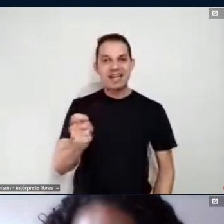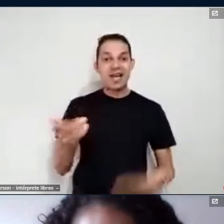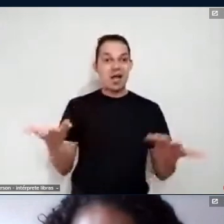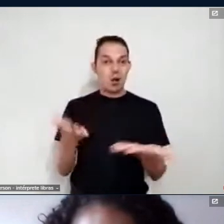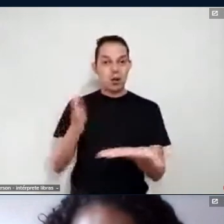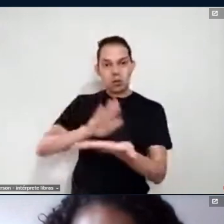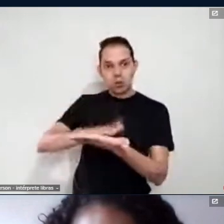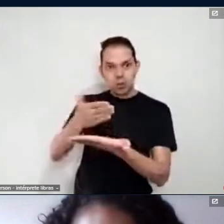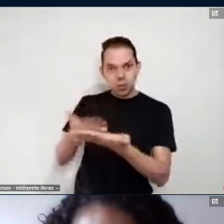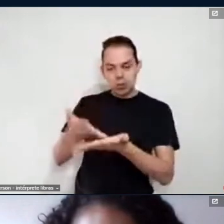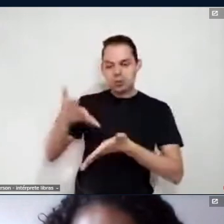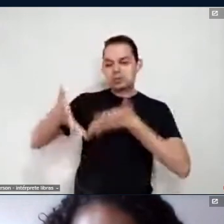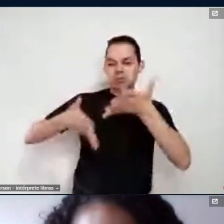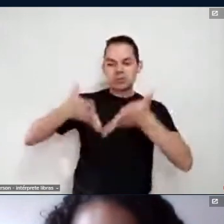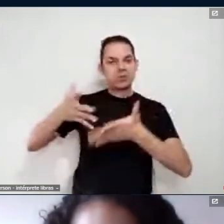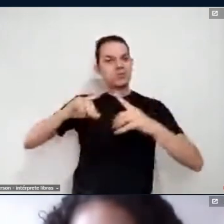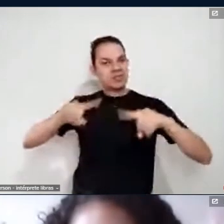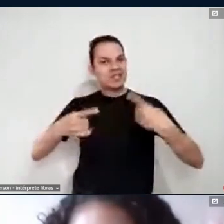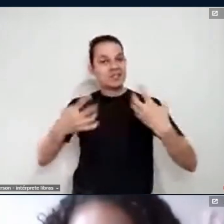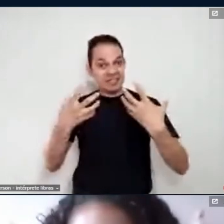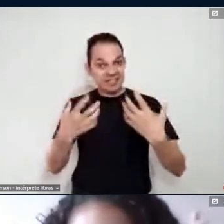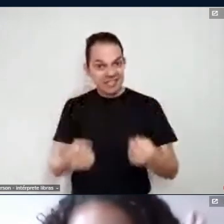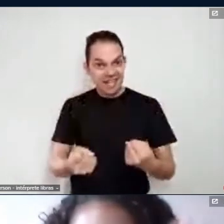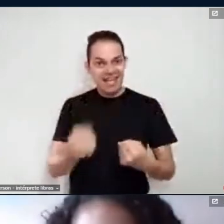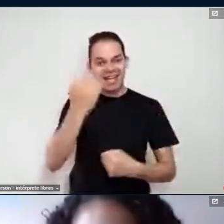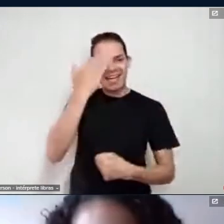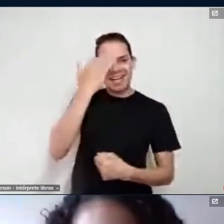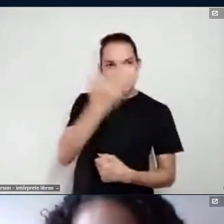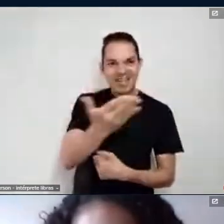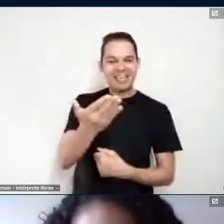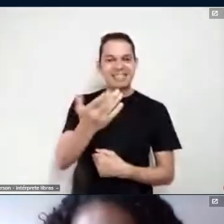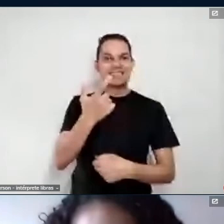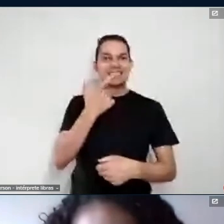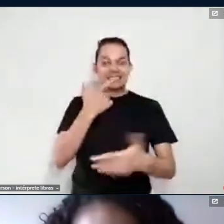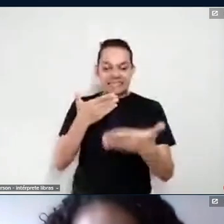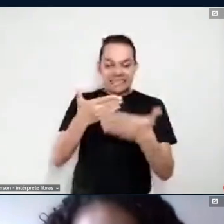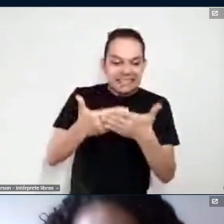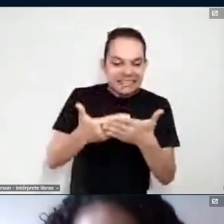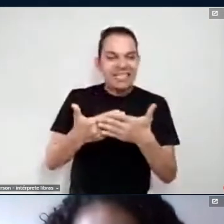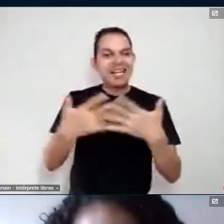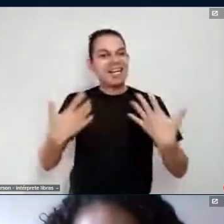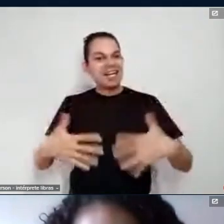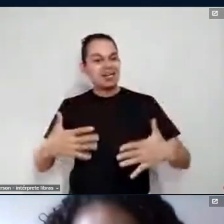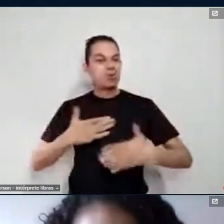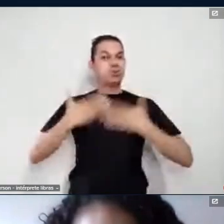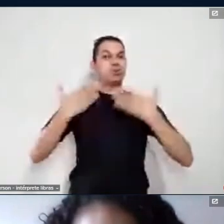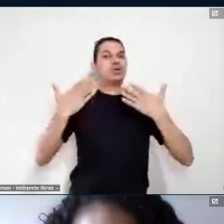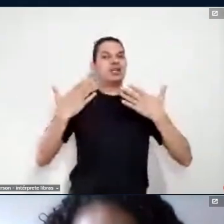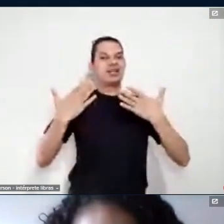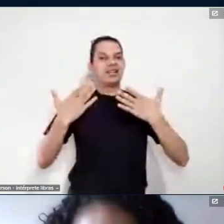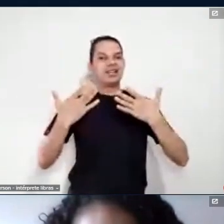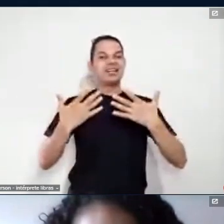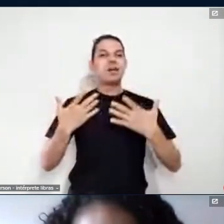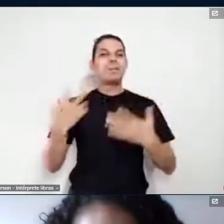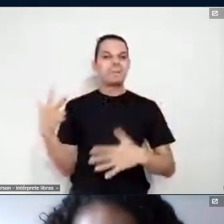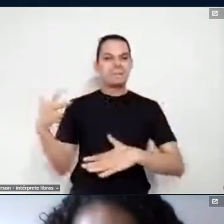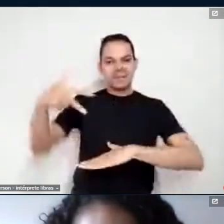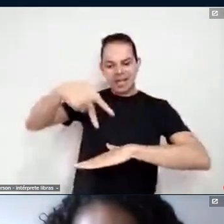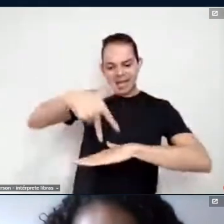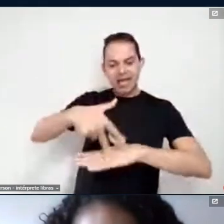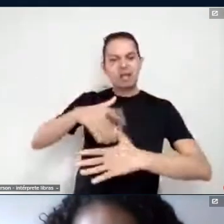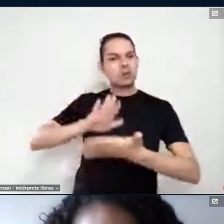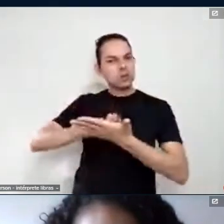aceitaram esse desafio aqui, um pouco em cima da hora, mas me vieram aqui também,